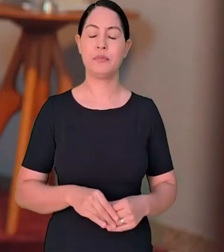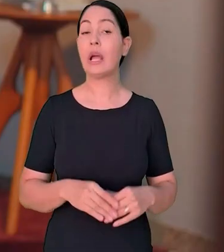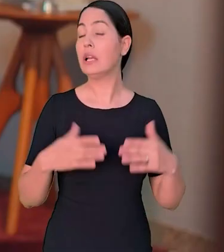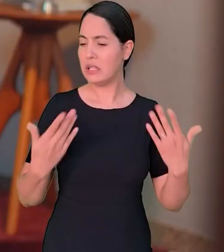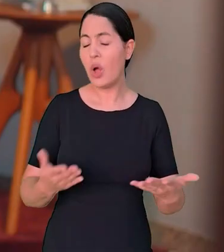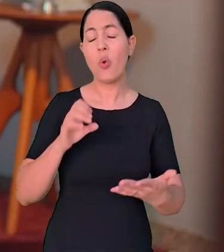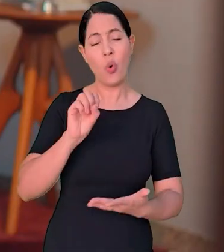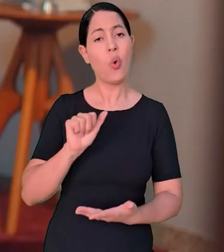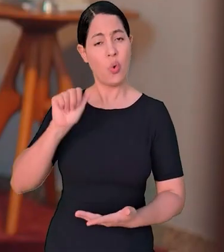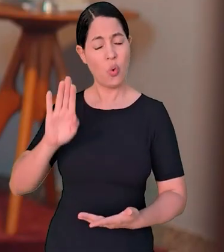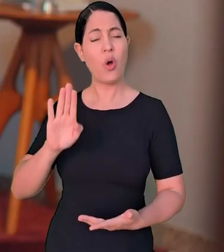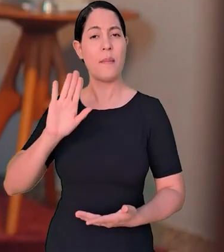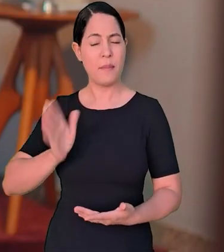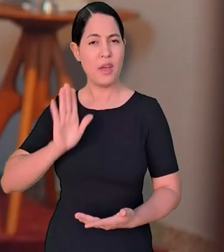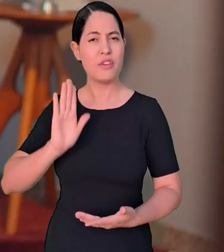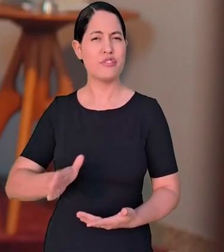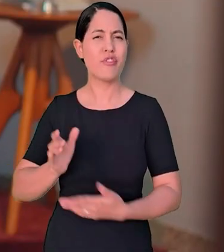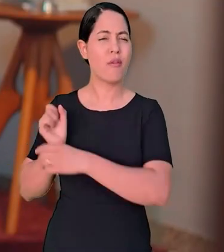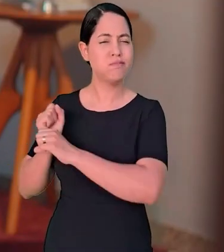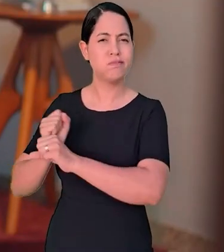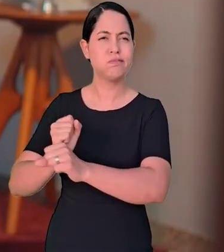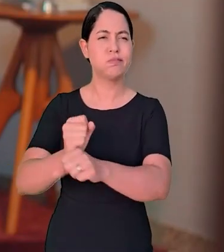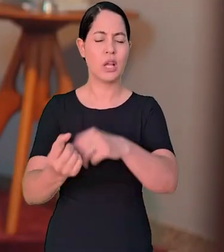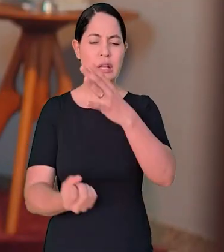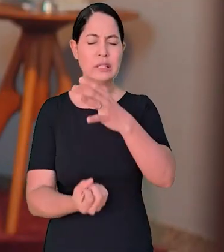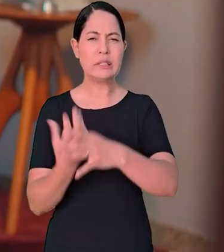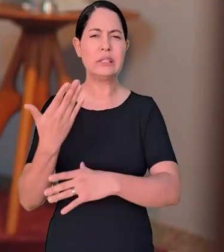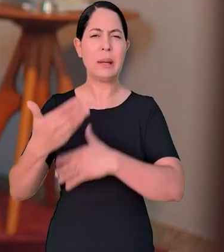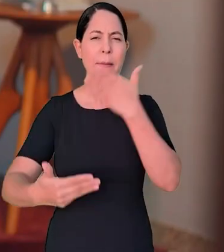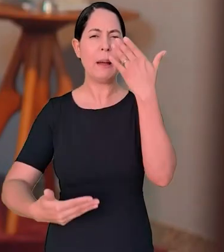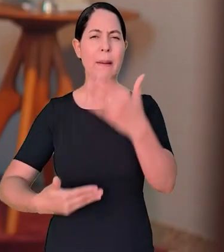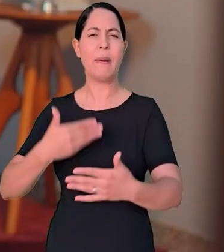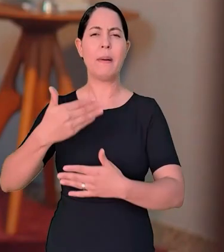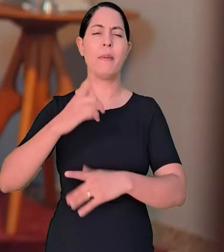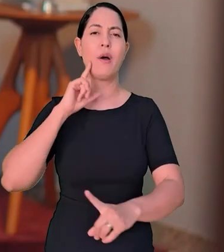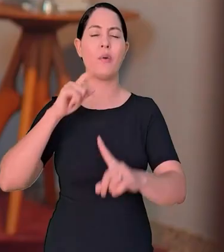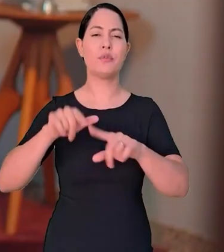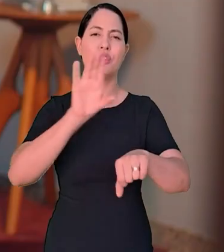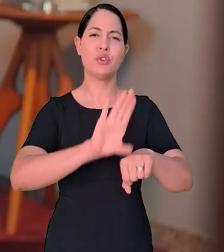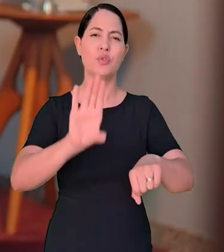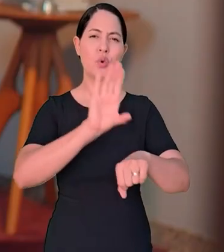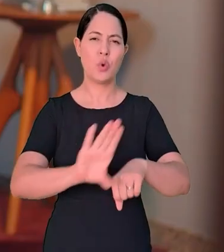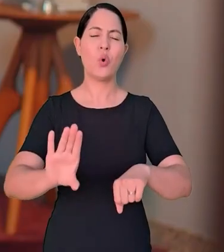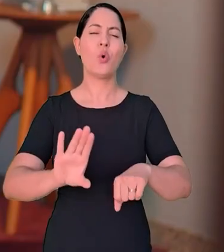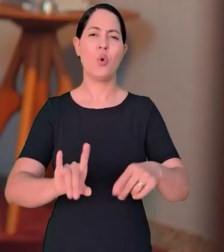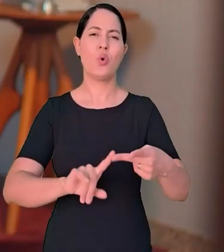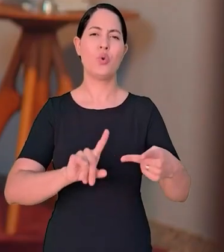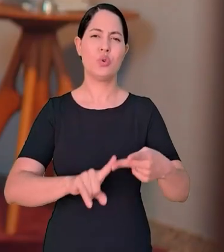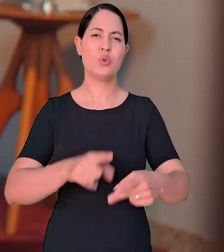as seccionais e também aqui do Conselho Federal, a gente tem desenvolvido cada vez mais cursos preparatórios,